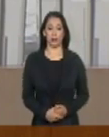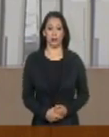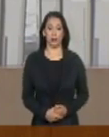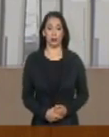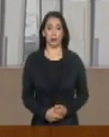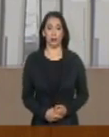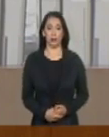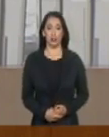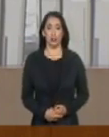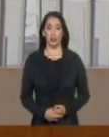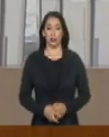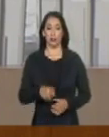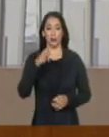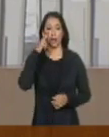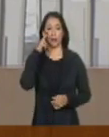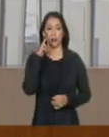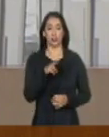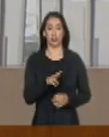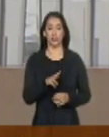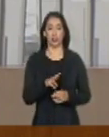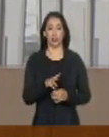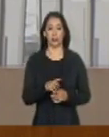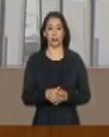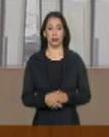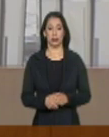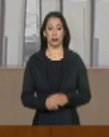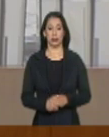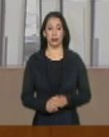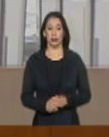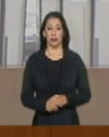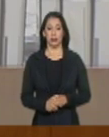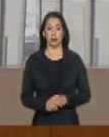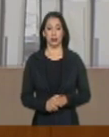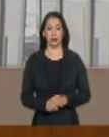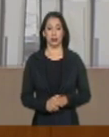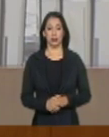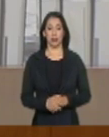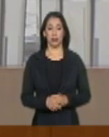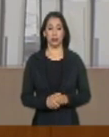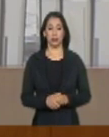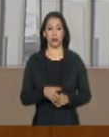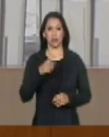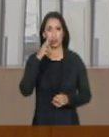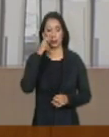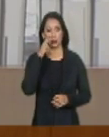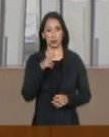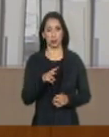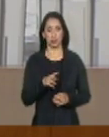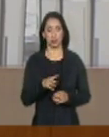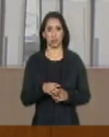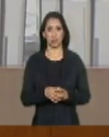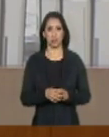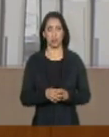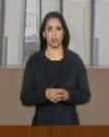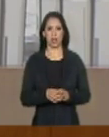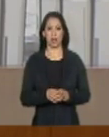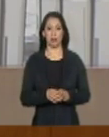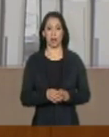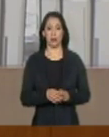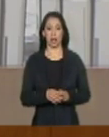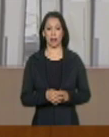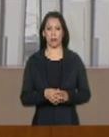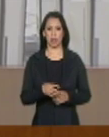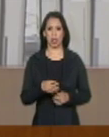Em suma, em meu sentir, o sistema processual penal endossado pela jurisprudência desta corte dispõe de mecanismos hábeis para obstar o uso abusivo